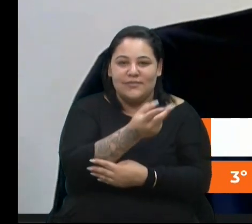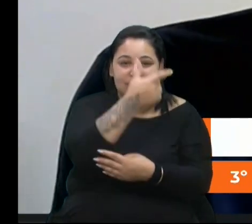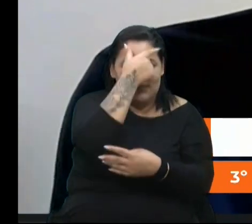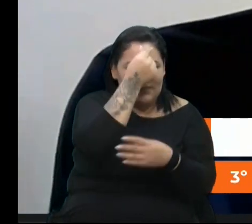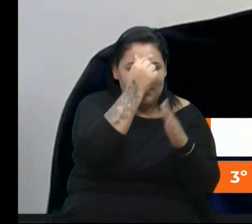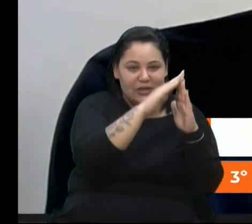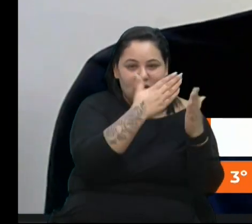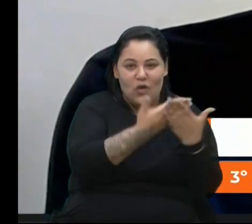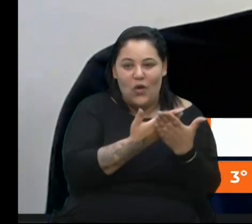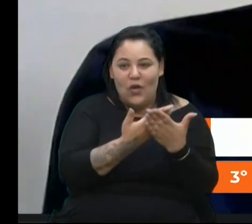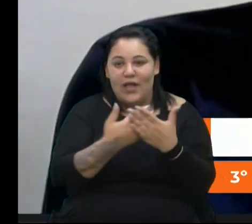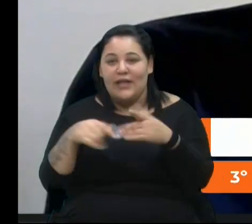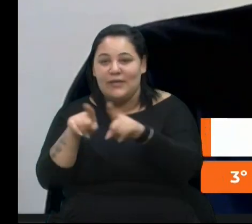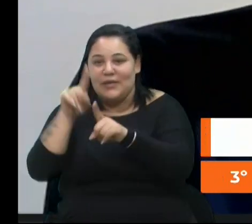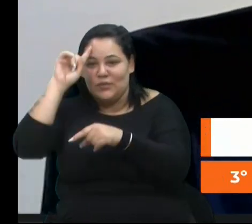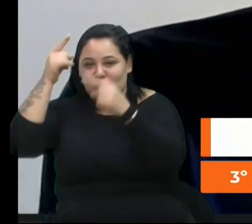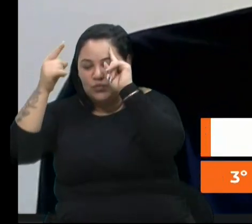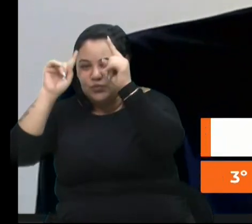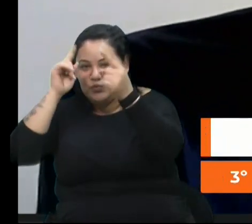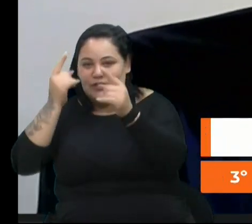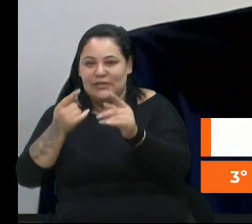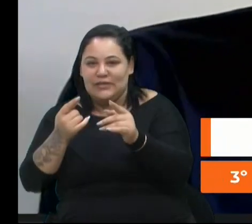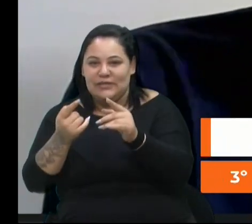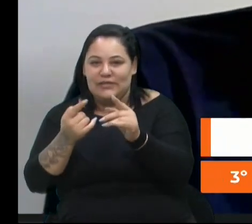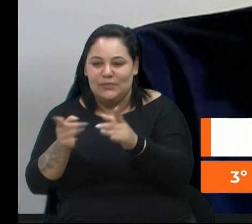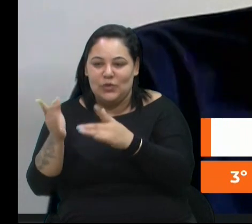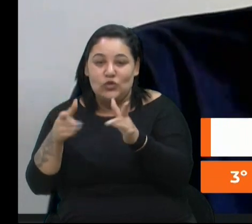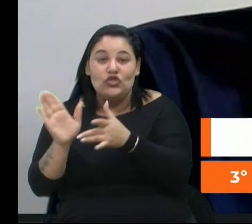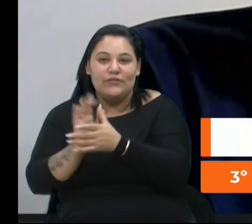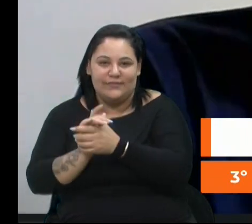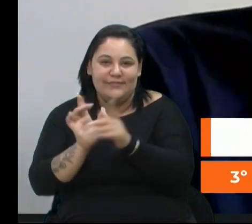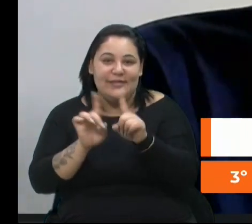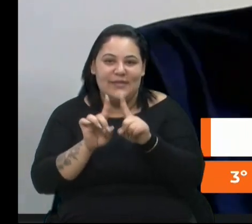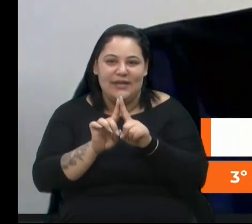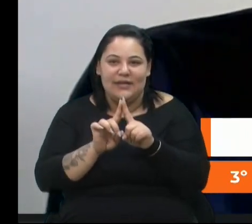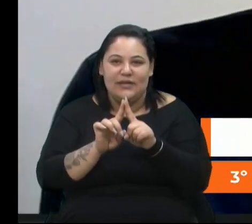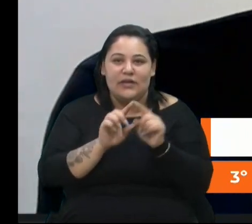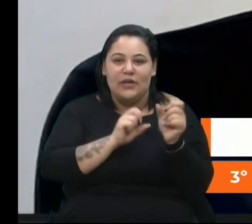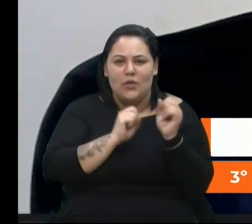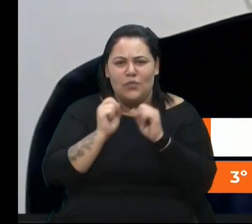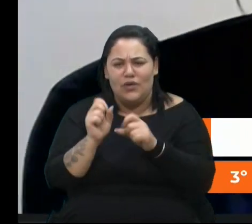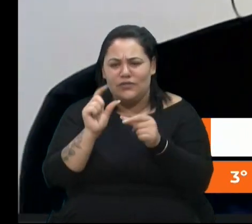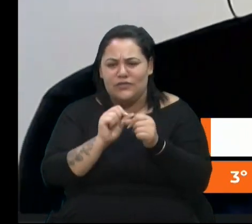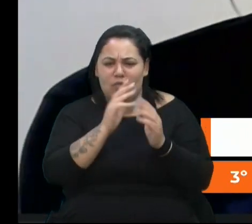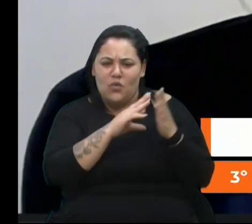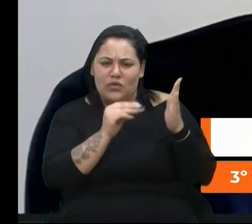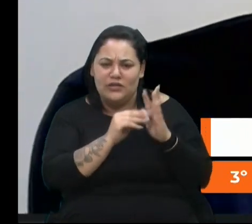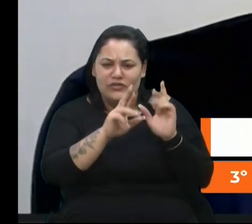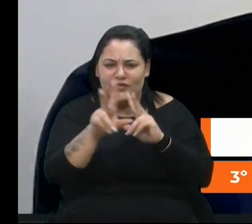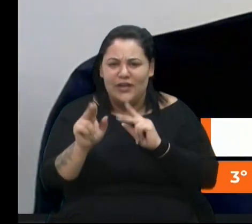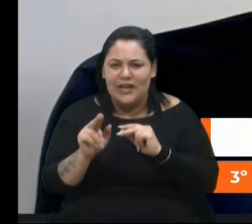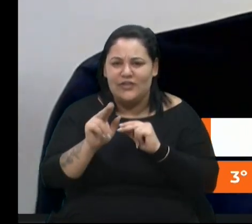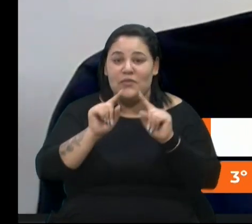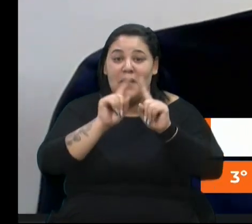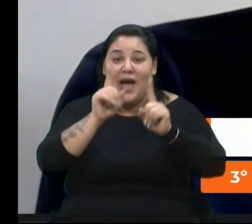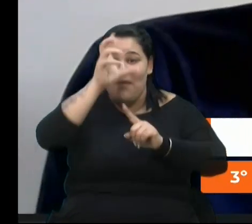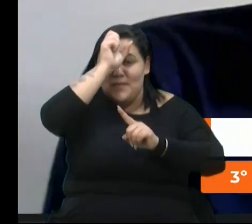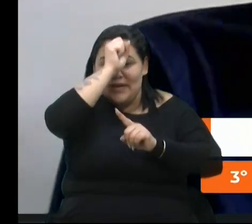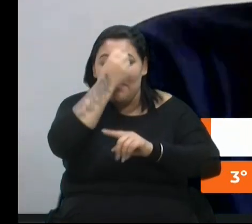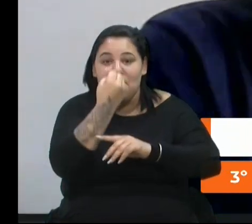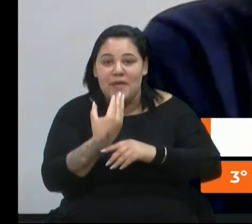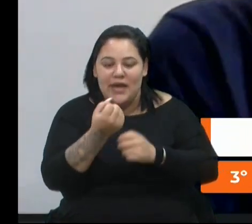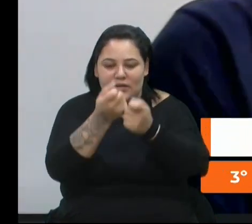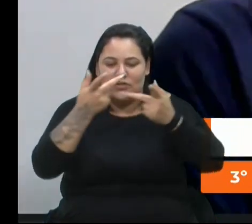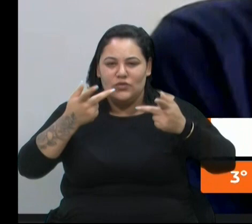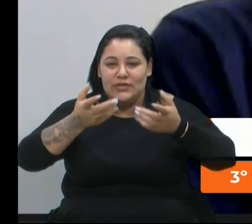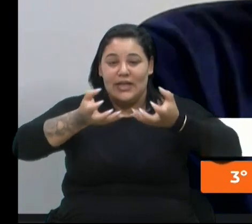essa necessidade de questionar esse modelo, de fazer diferente, mas aprender bem as coisas que são ensinadas,